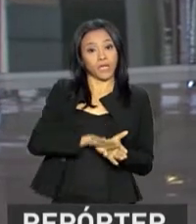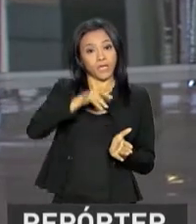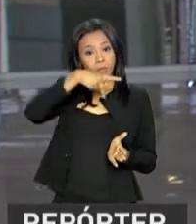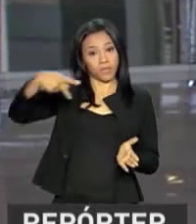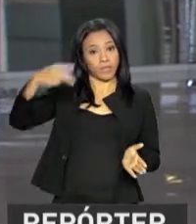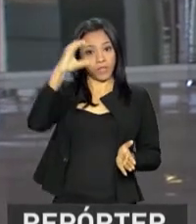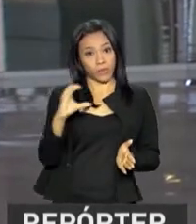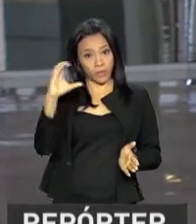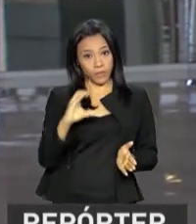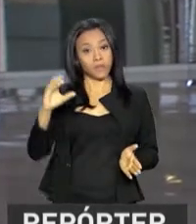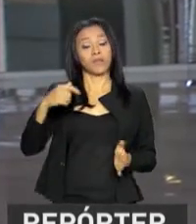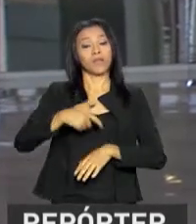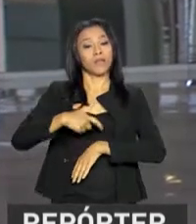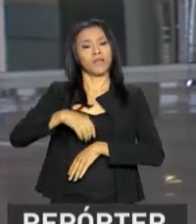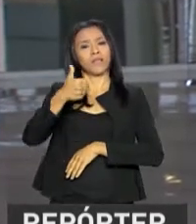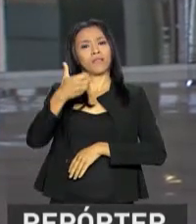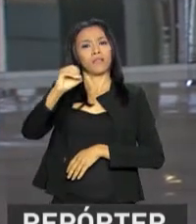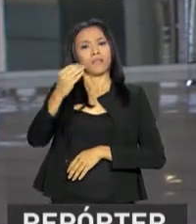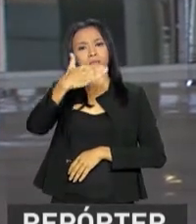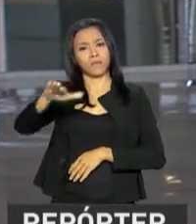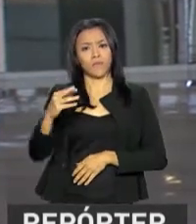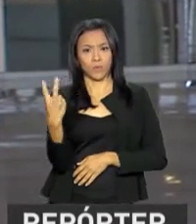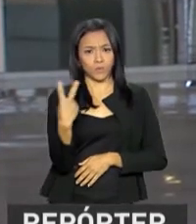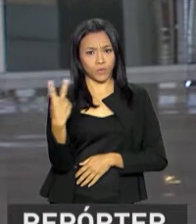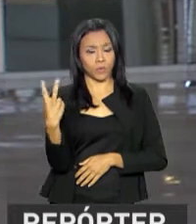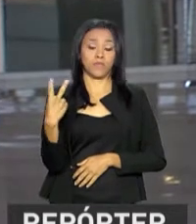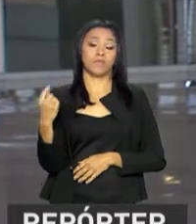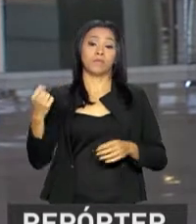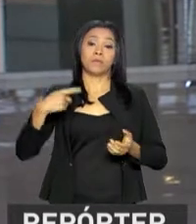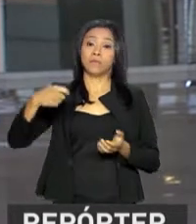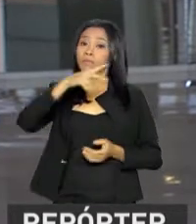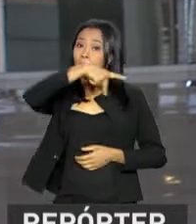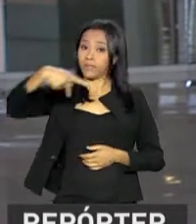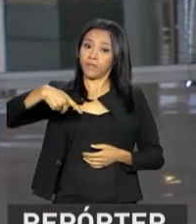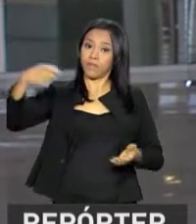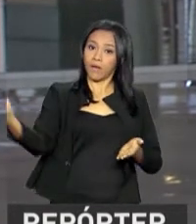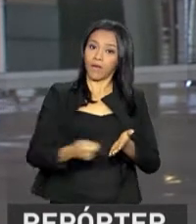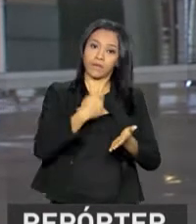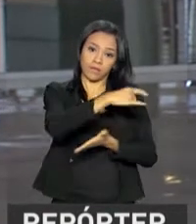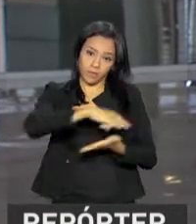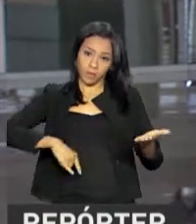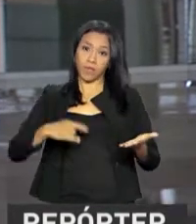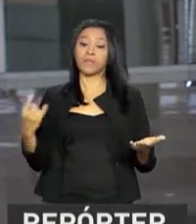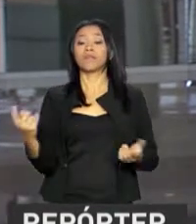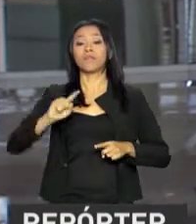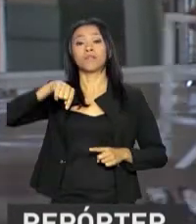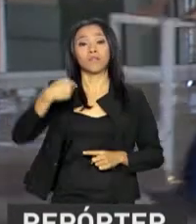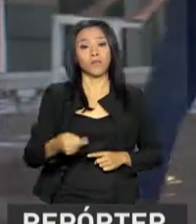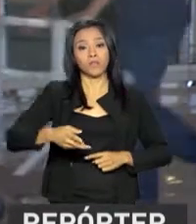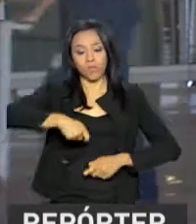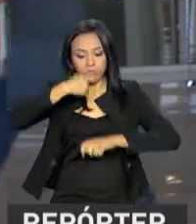está marcada para às dez e meia da manhã os dois presidentes vão assinar atos que vão almoçar juntos eles devem tratar de temas como a cooperação